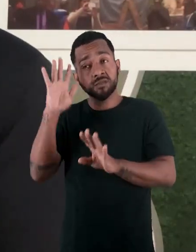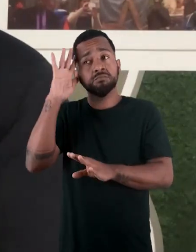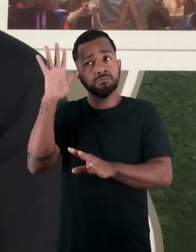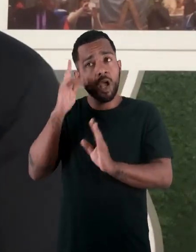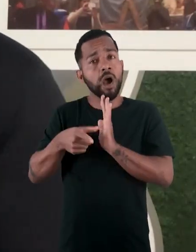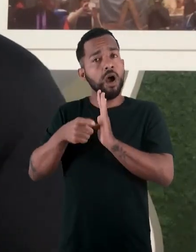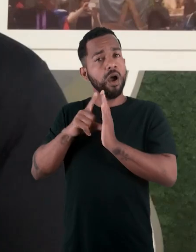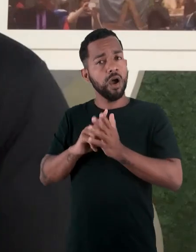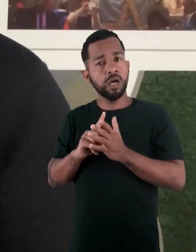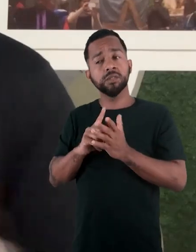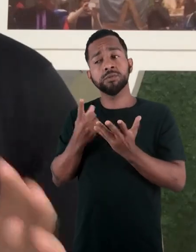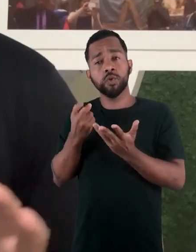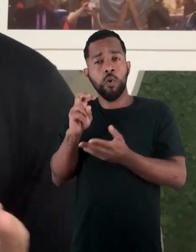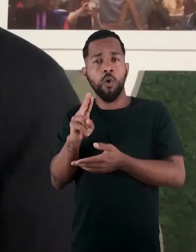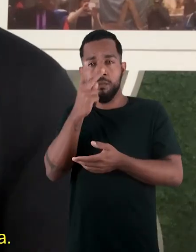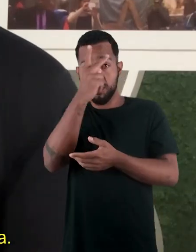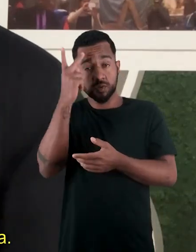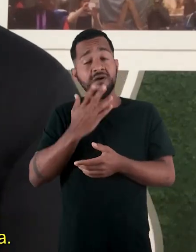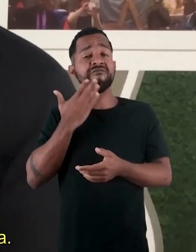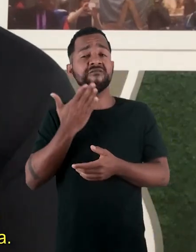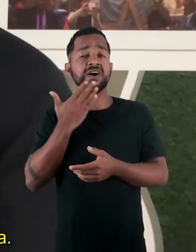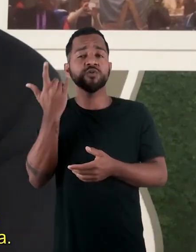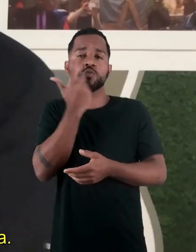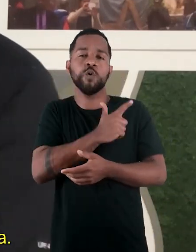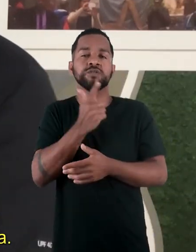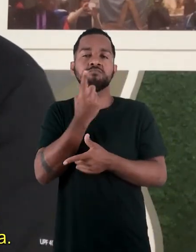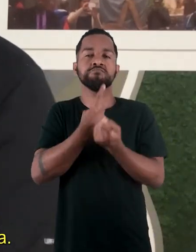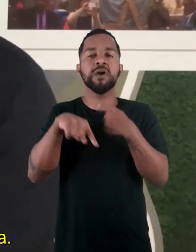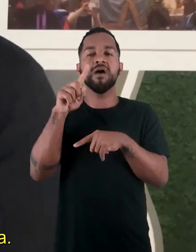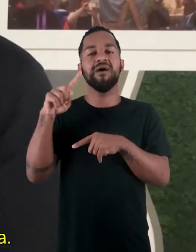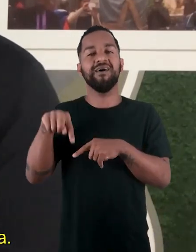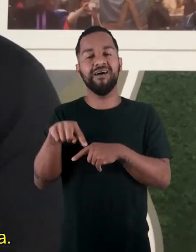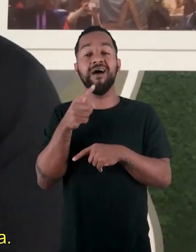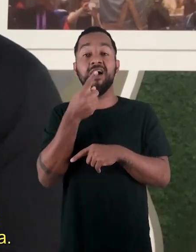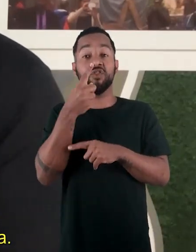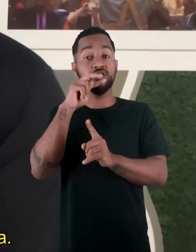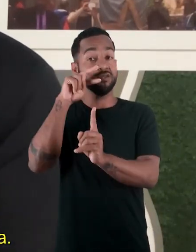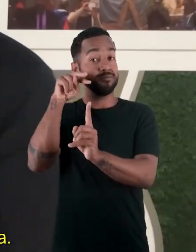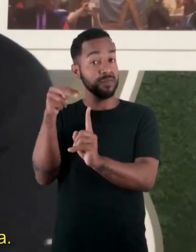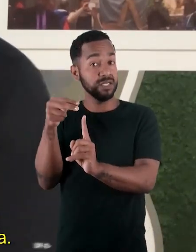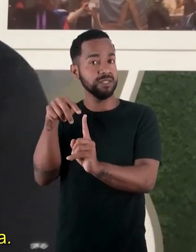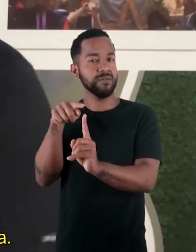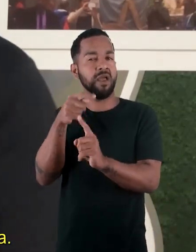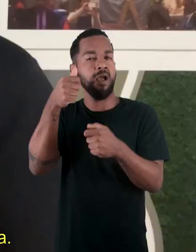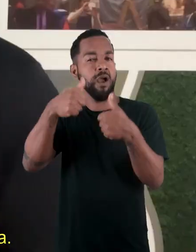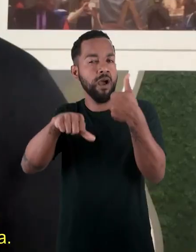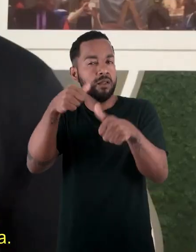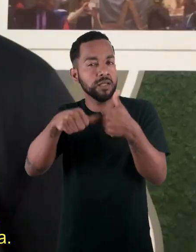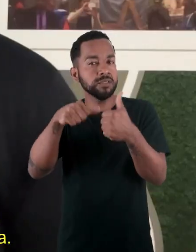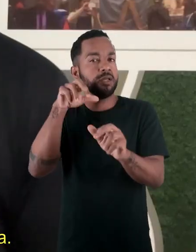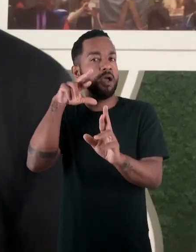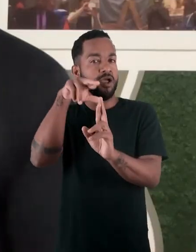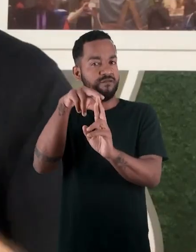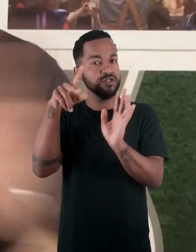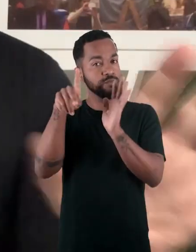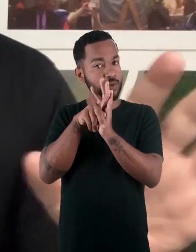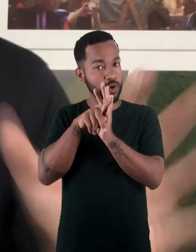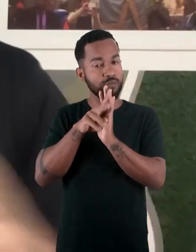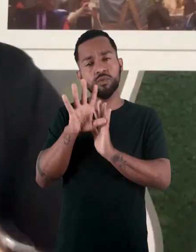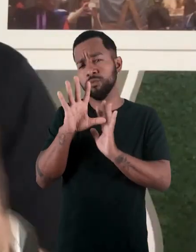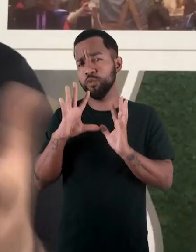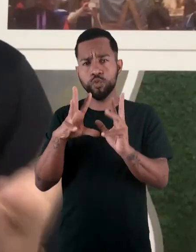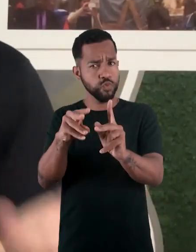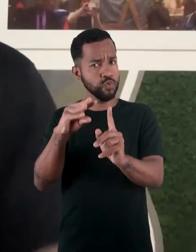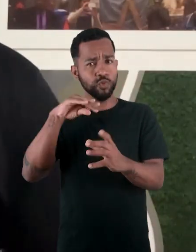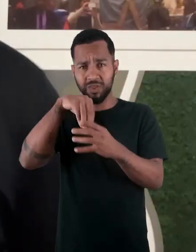as pessoas têm facilidade, tá tudo certo. E a gente desenvolveu um pouco mais esse olhar de analisar a nossa referência. Referência é tudo,